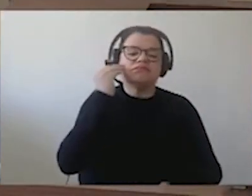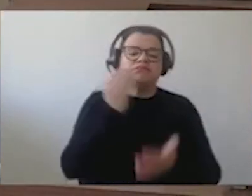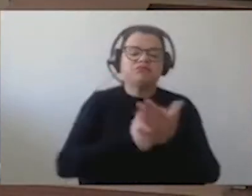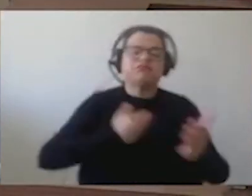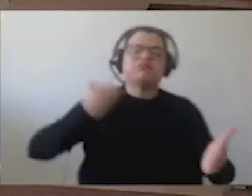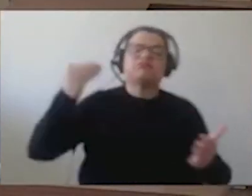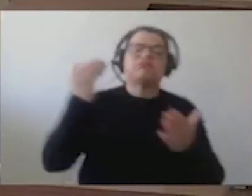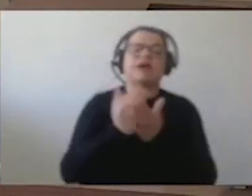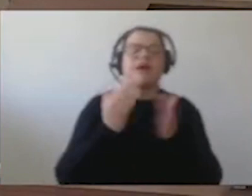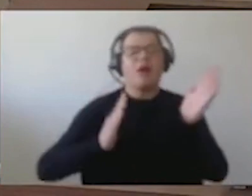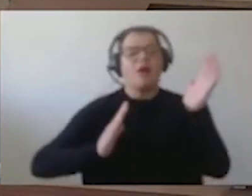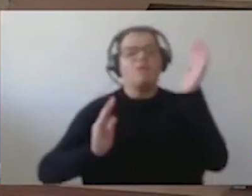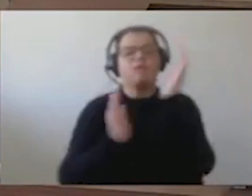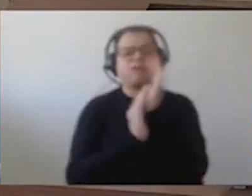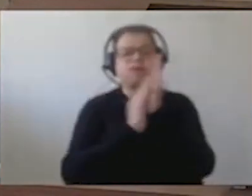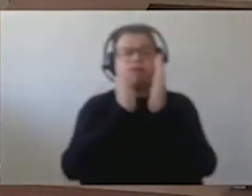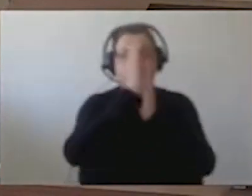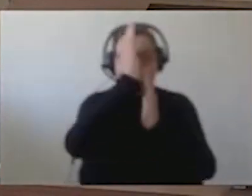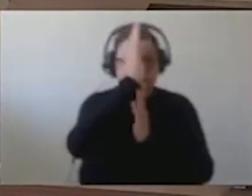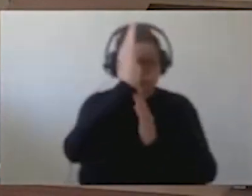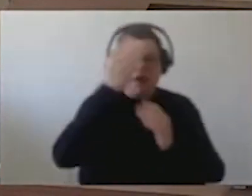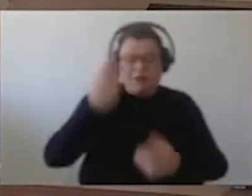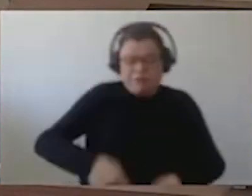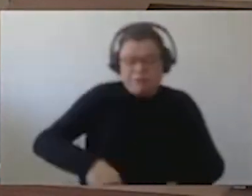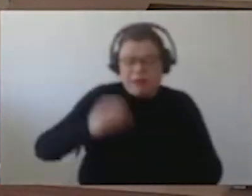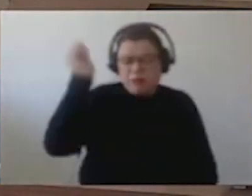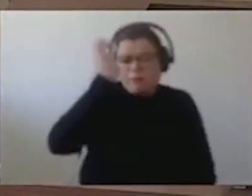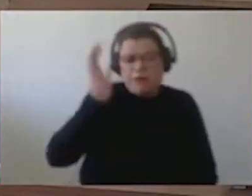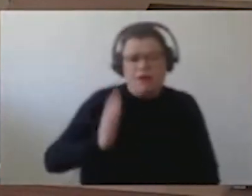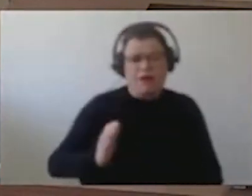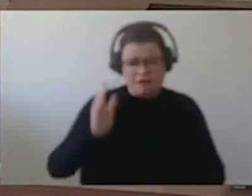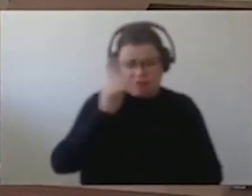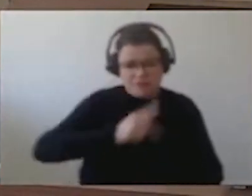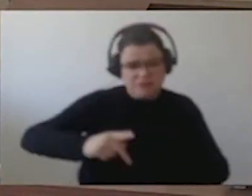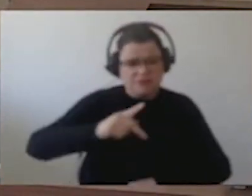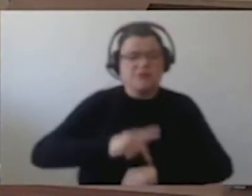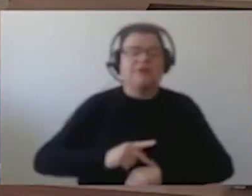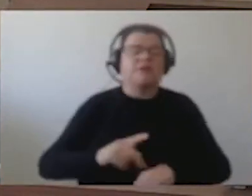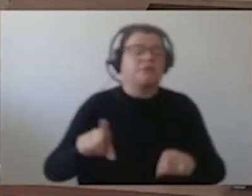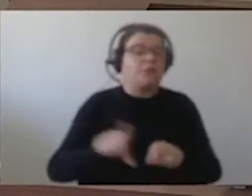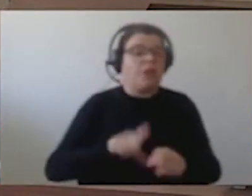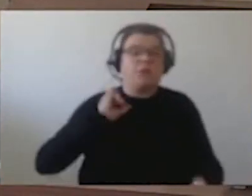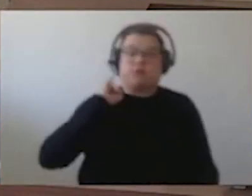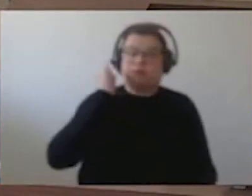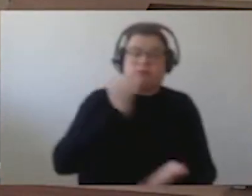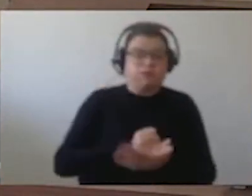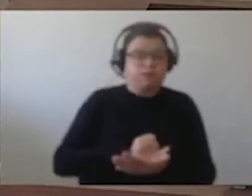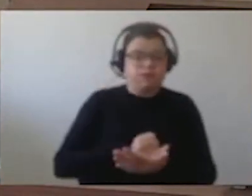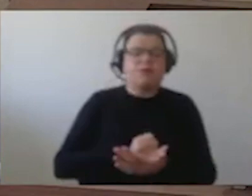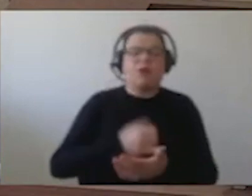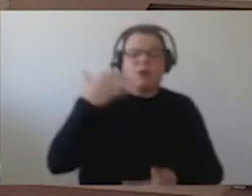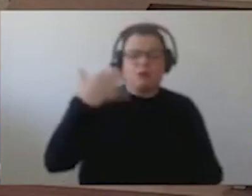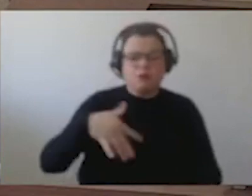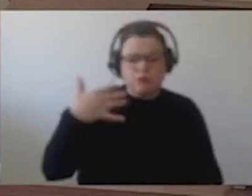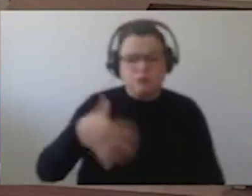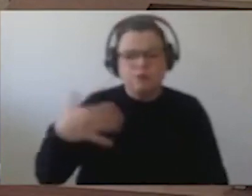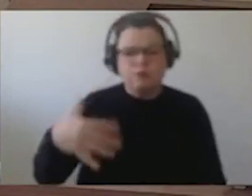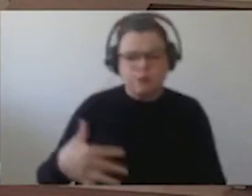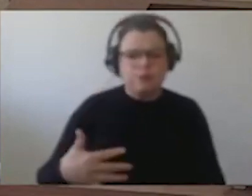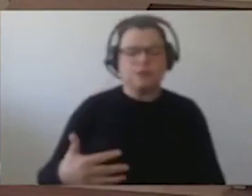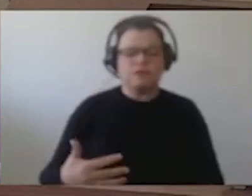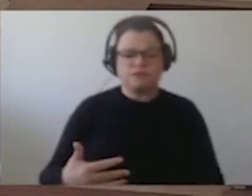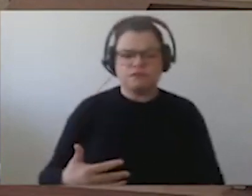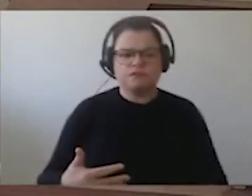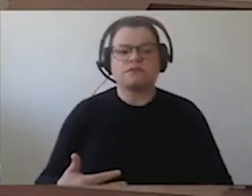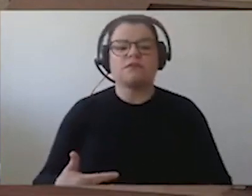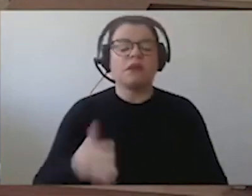gente enfrenta no nosso país e a alta carga tributária para contratar pessoas. Até por isso, a gente tem quase metade dos